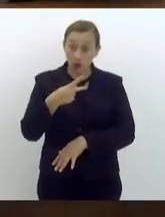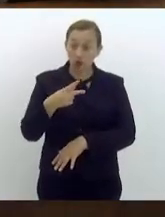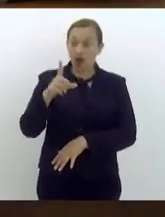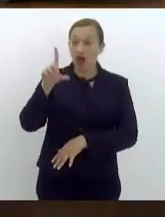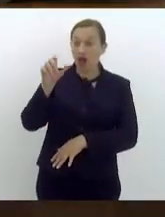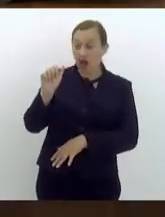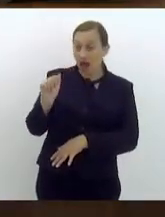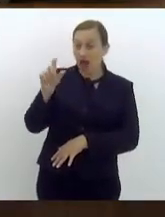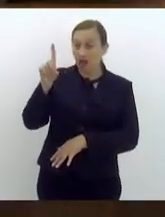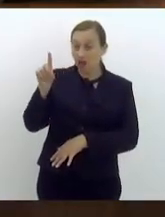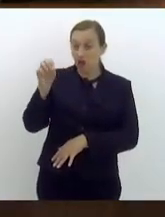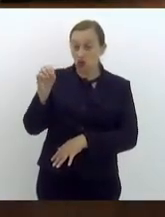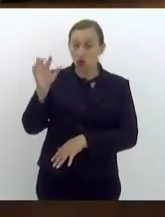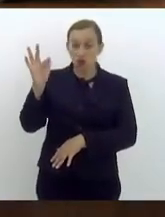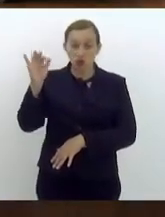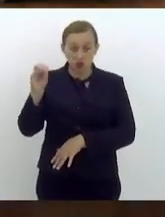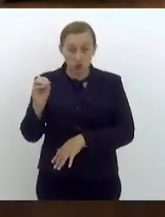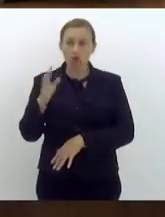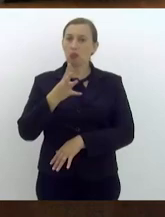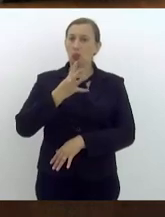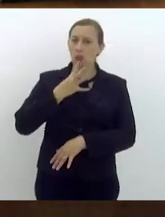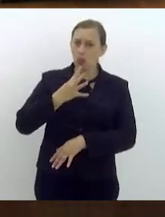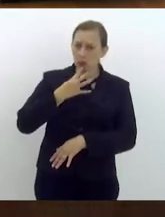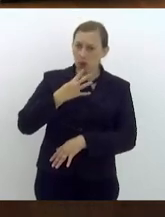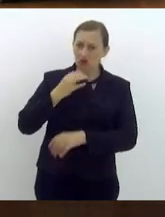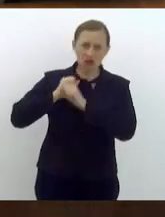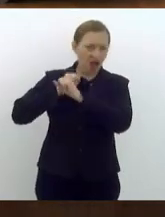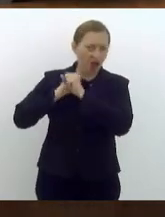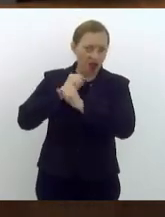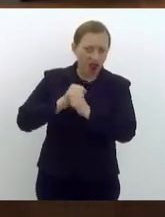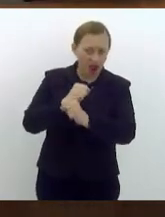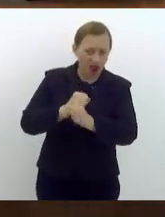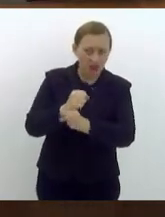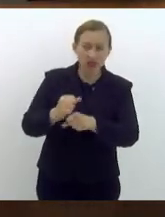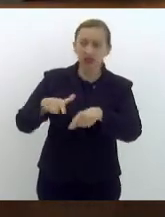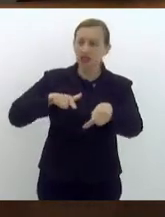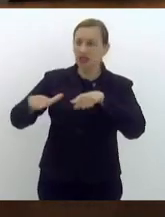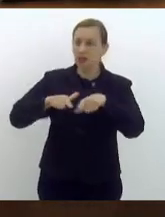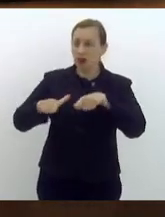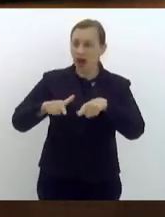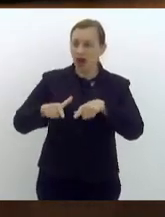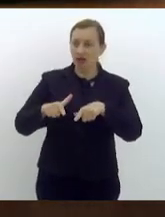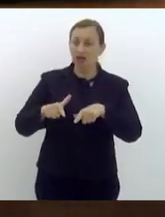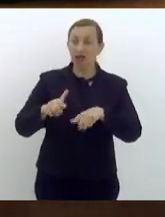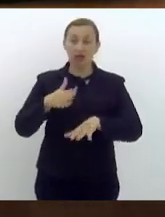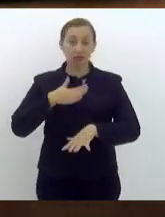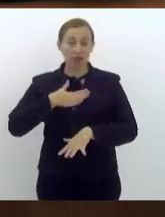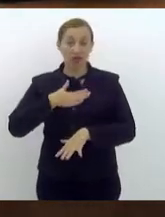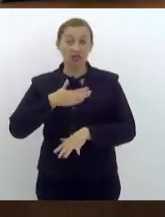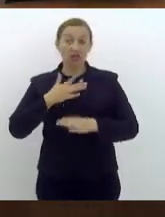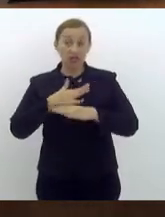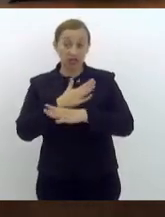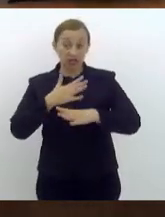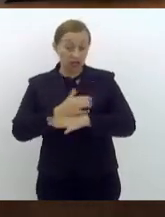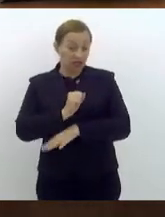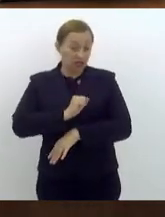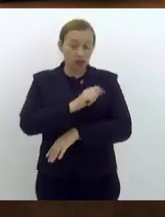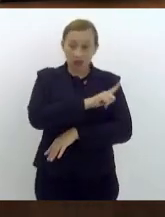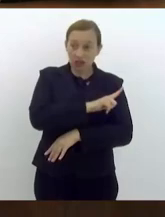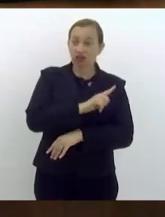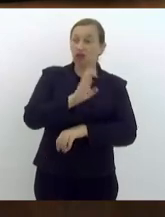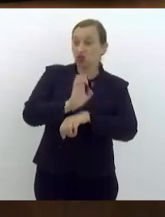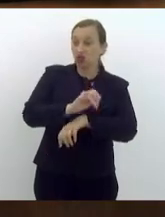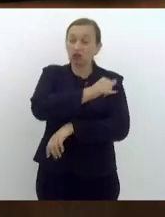Adolfo Konder conheço há muito tempo, relevantes serviços prestados à minha cidade, São Gonçalo, e também ao Estado do Rio de